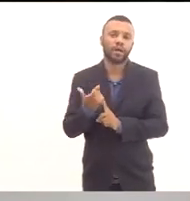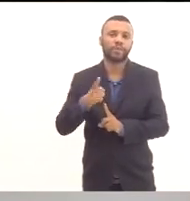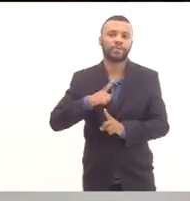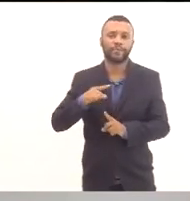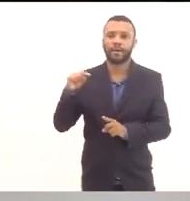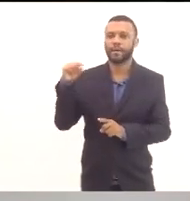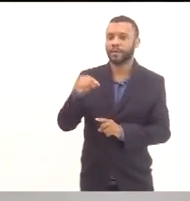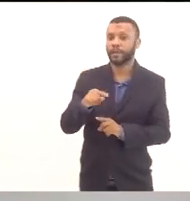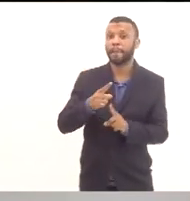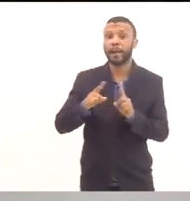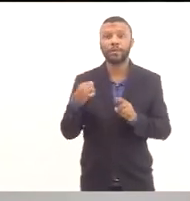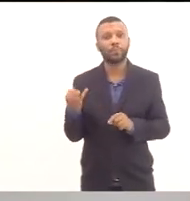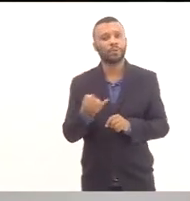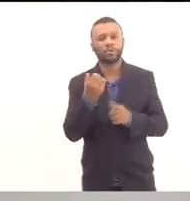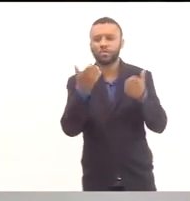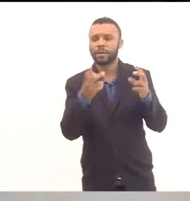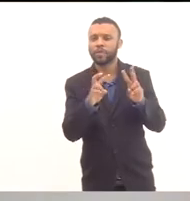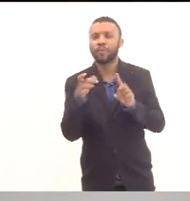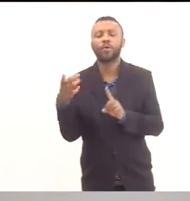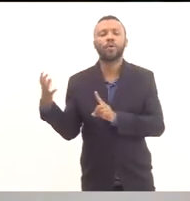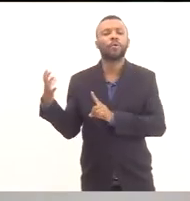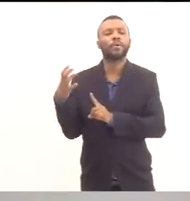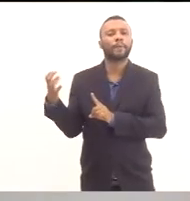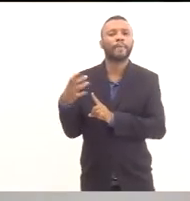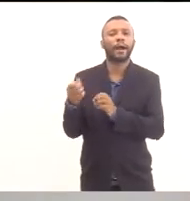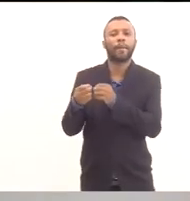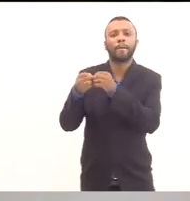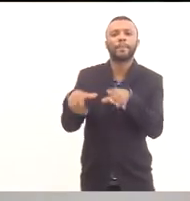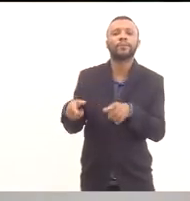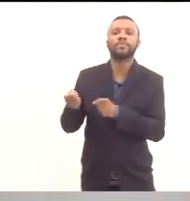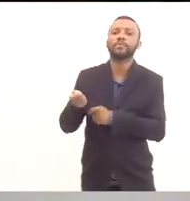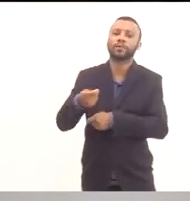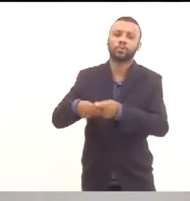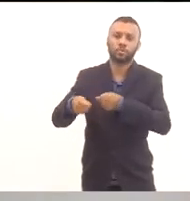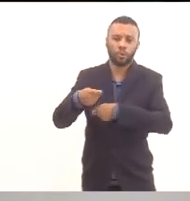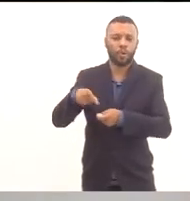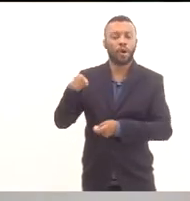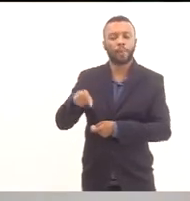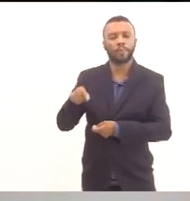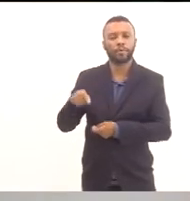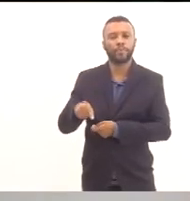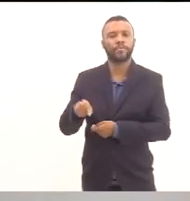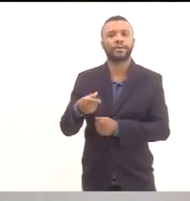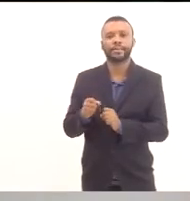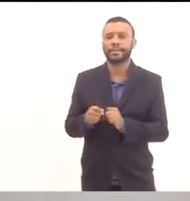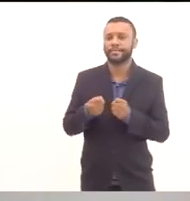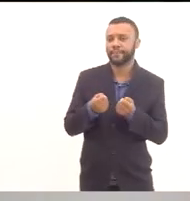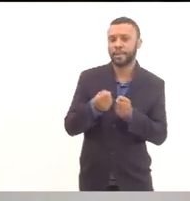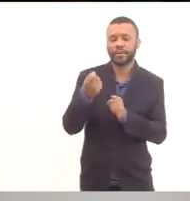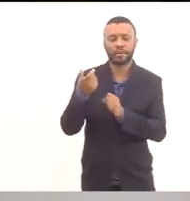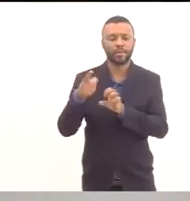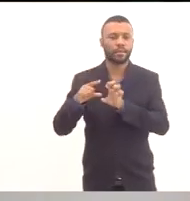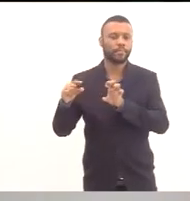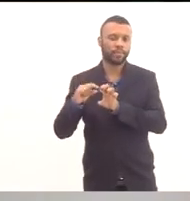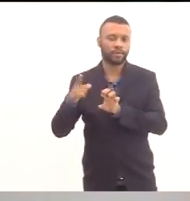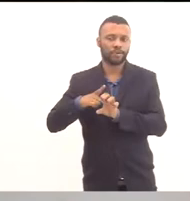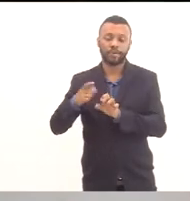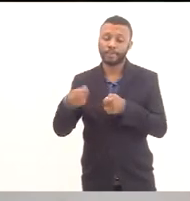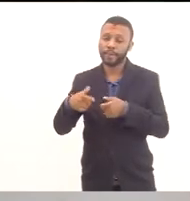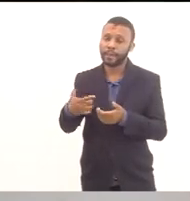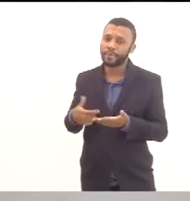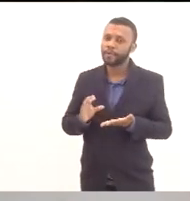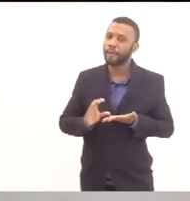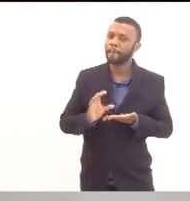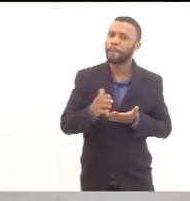mas é importante a gente falar também dos impactos econômicos então necessidade que essas empresas esses empreendedores tinham de receber um apoio